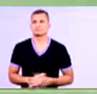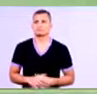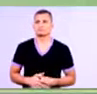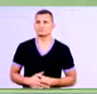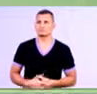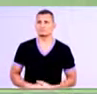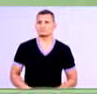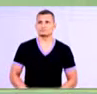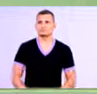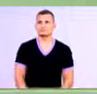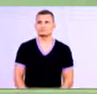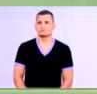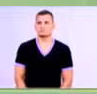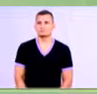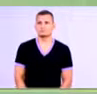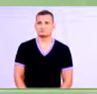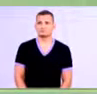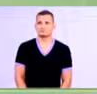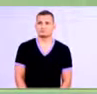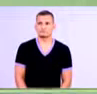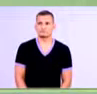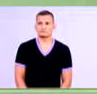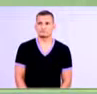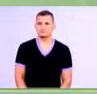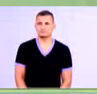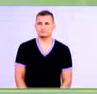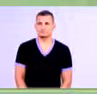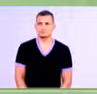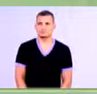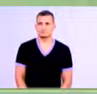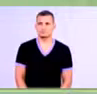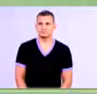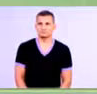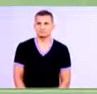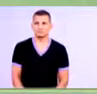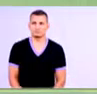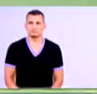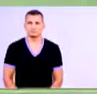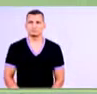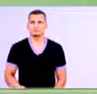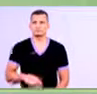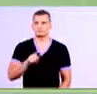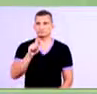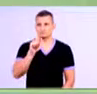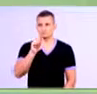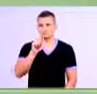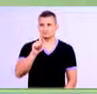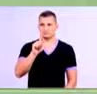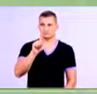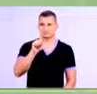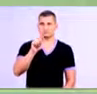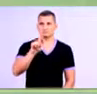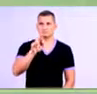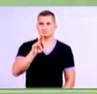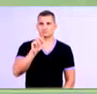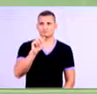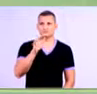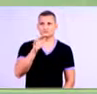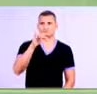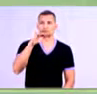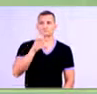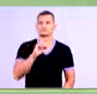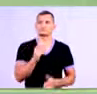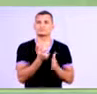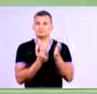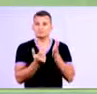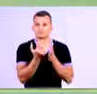mais legalzinho. Pronto, apagou tudo. Então vamos aqui, o G de gráfico, o